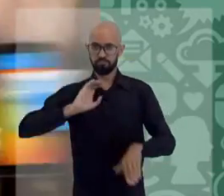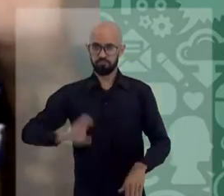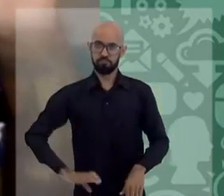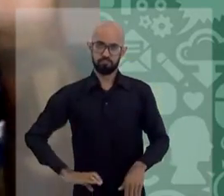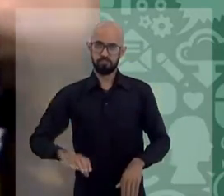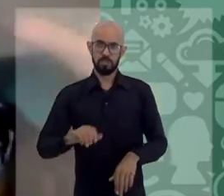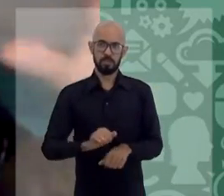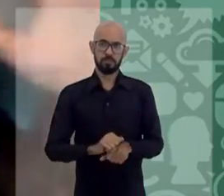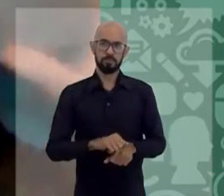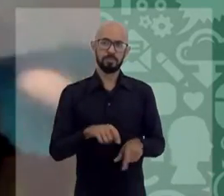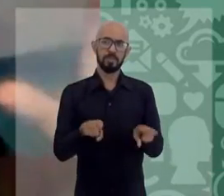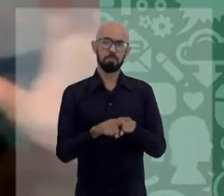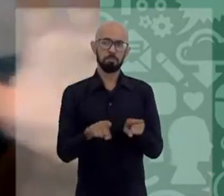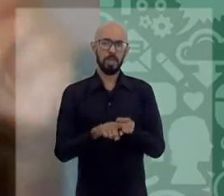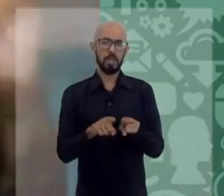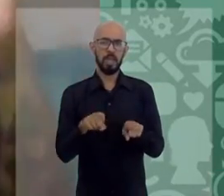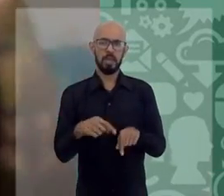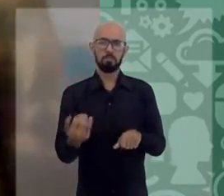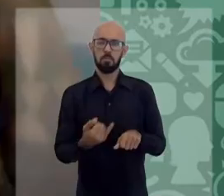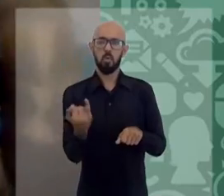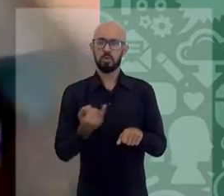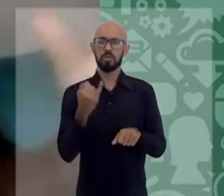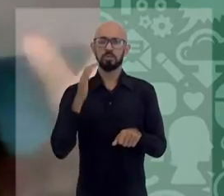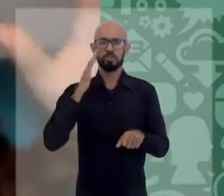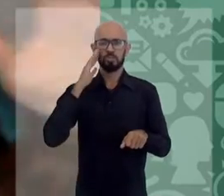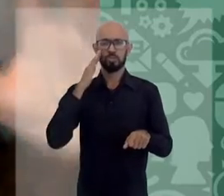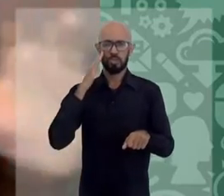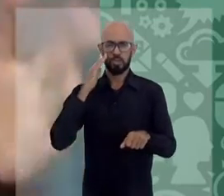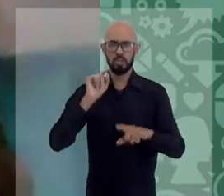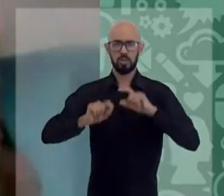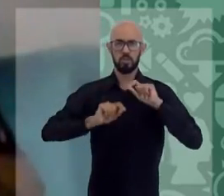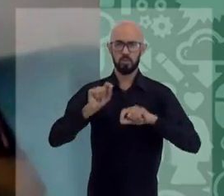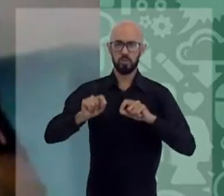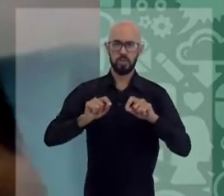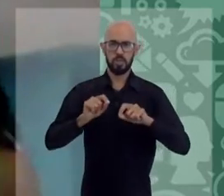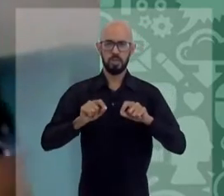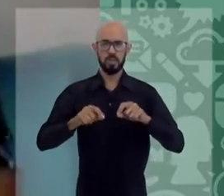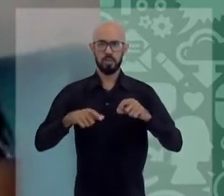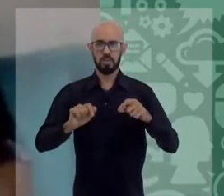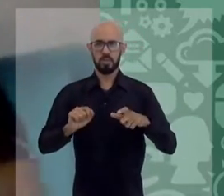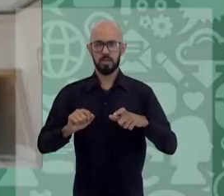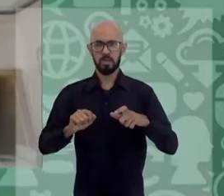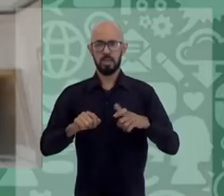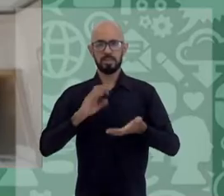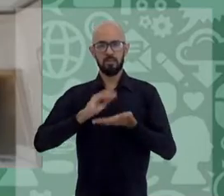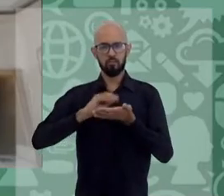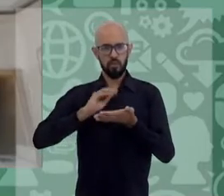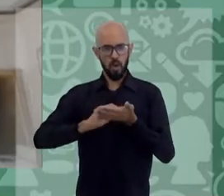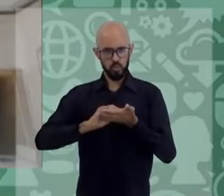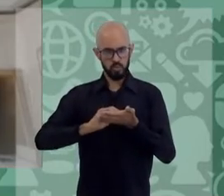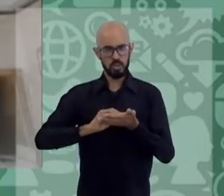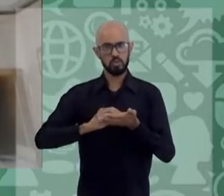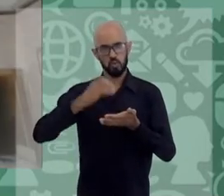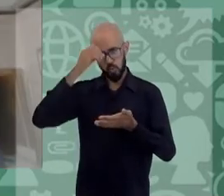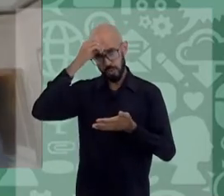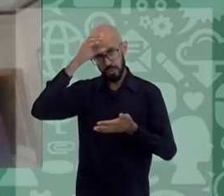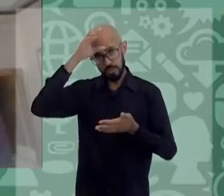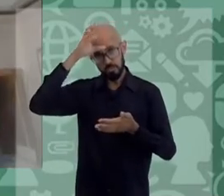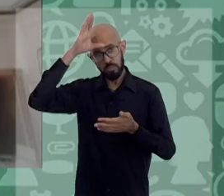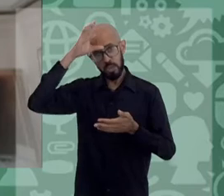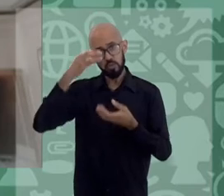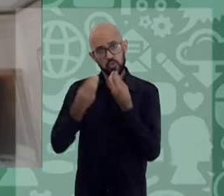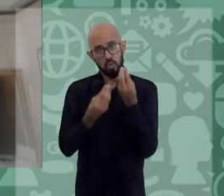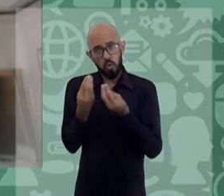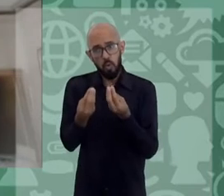talvez aí tem um lugar que é fundamental, e tendo a lei que muito do lugar que a gente está hoje, essa falta de conhecimento